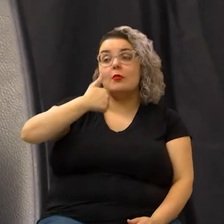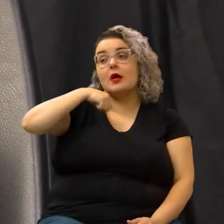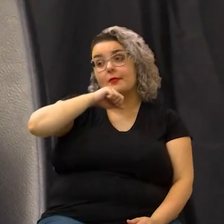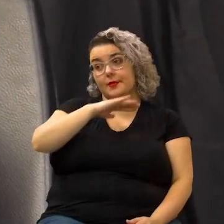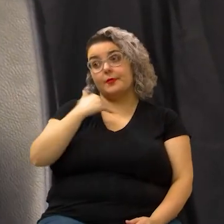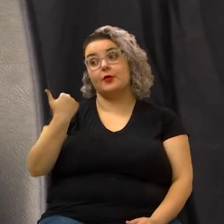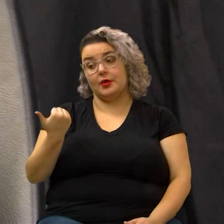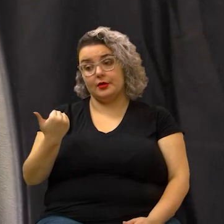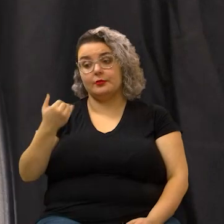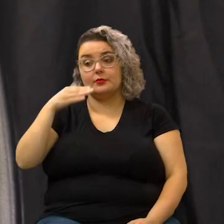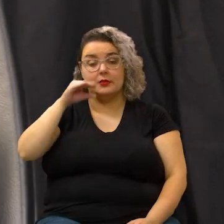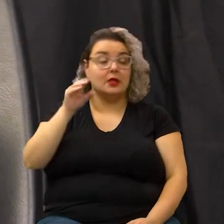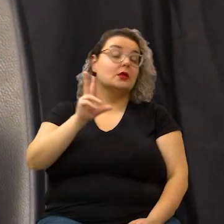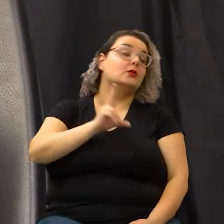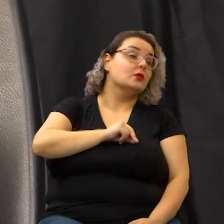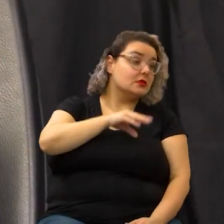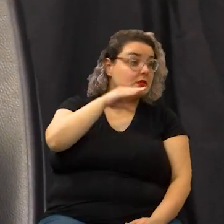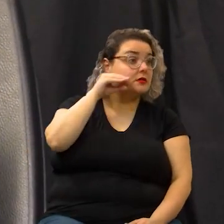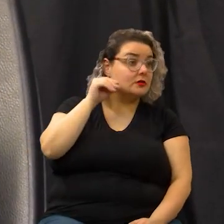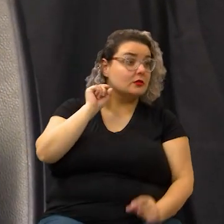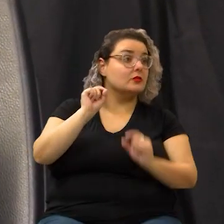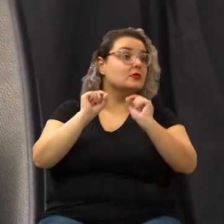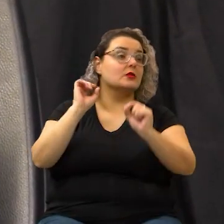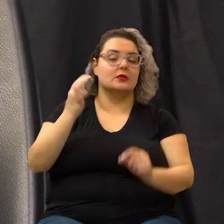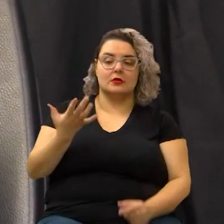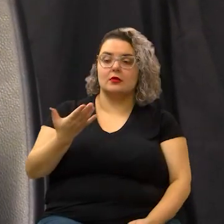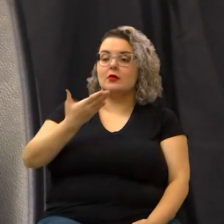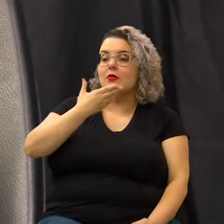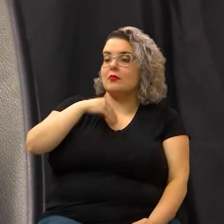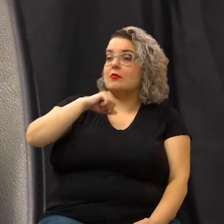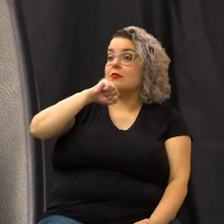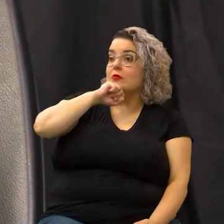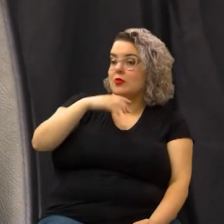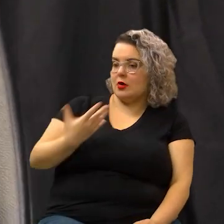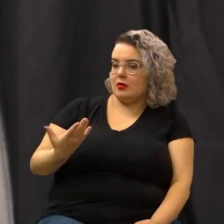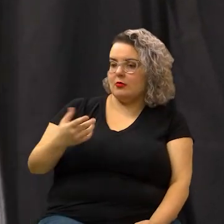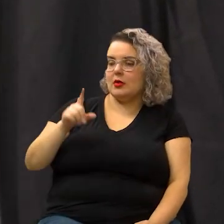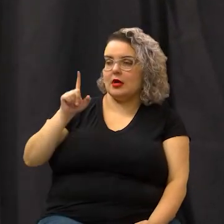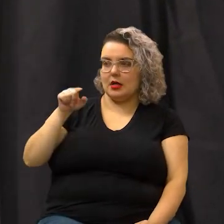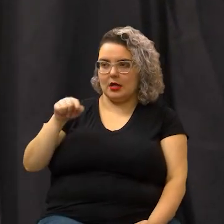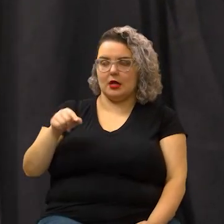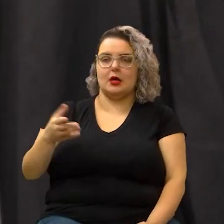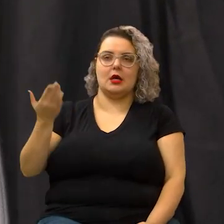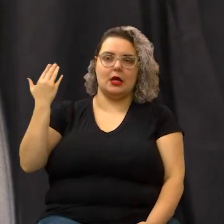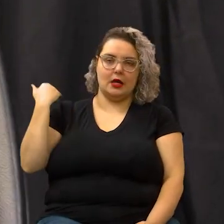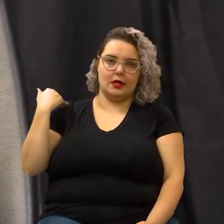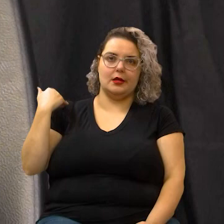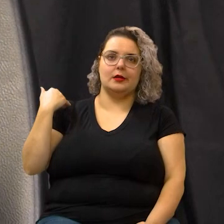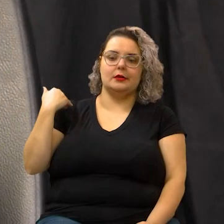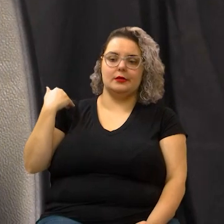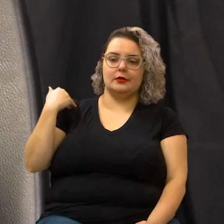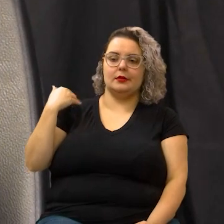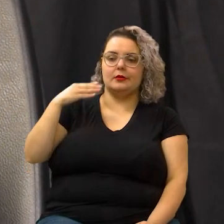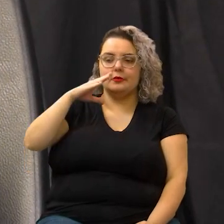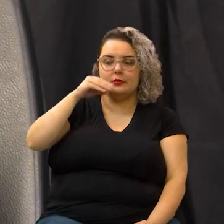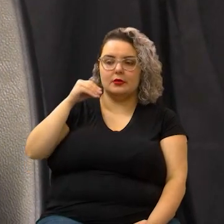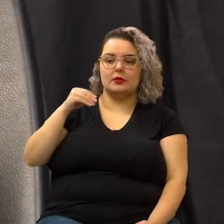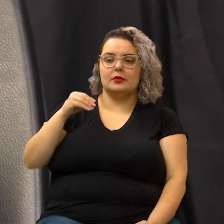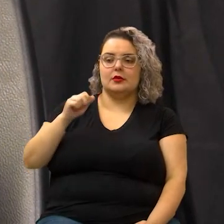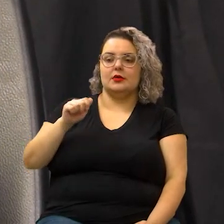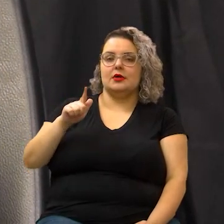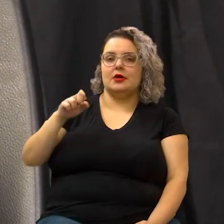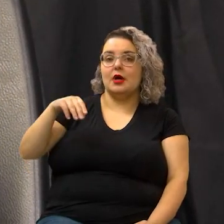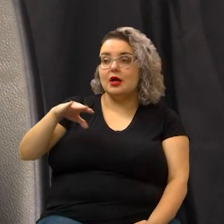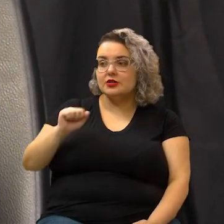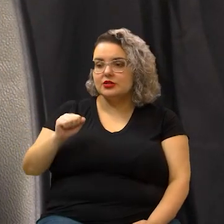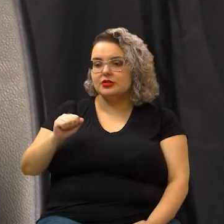na adolescência. Na adolescência? Foi. O que aconteceu? O meu pai, ele era funcionário, né, agência dos